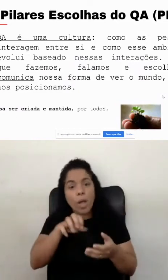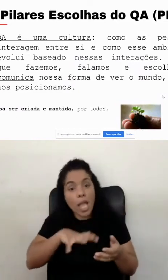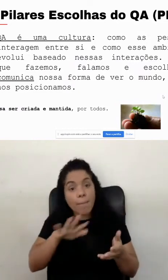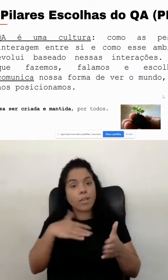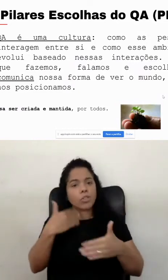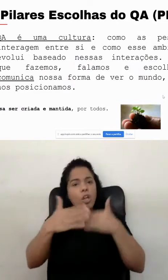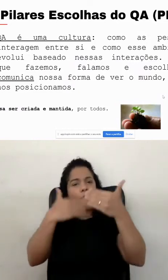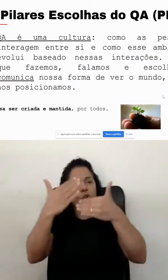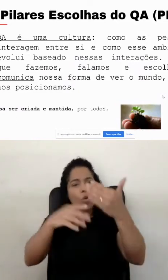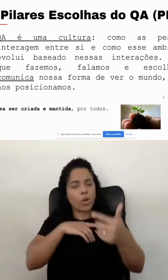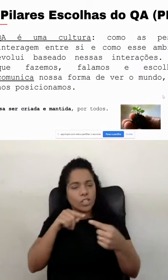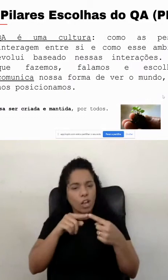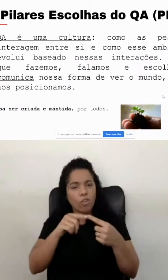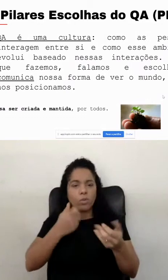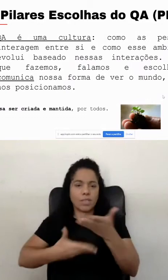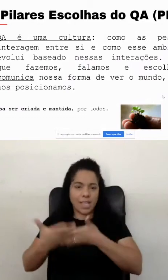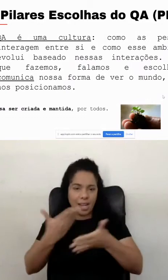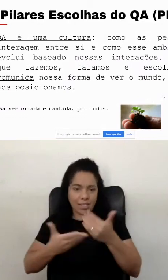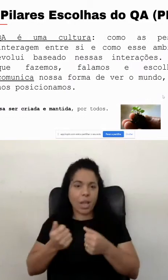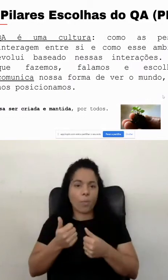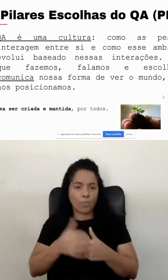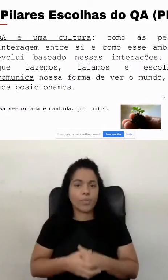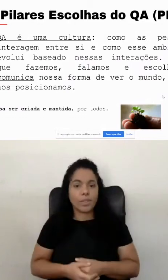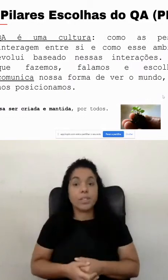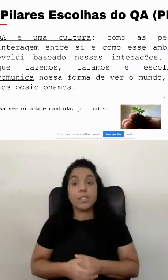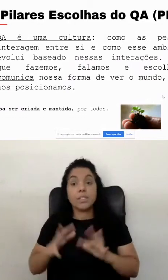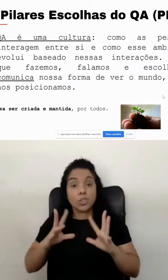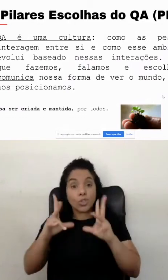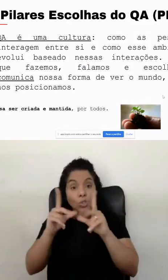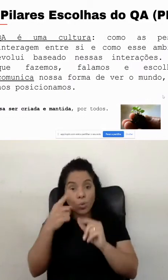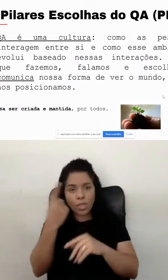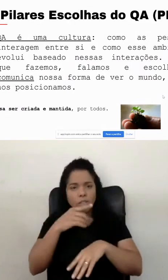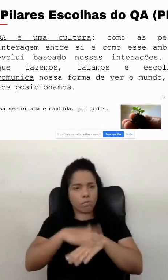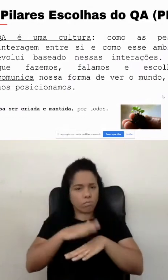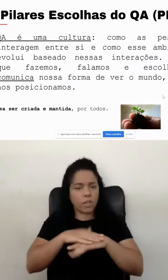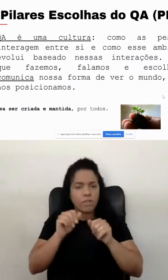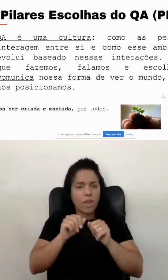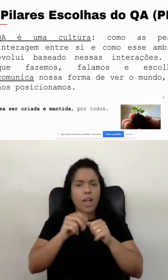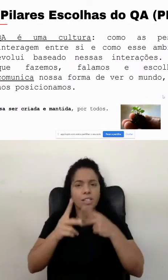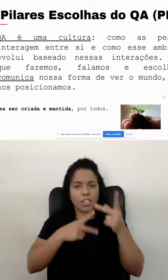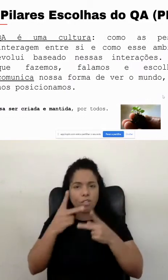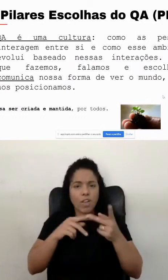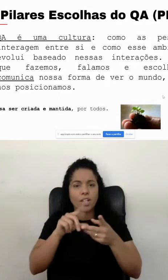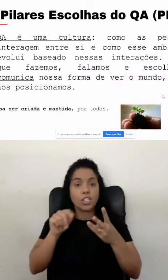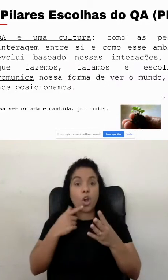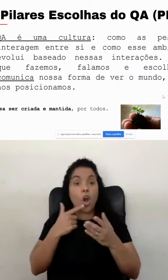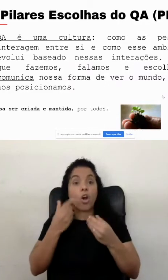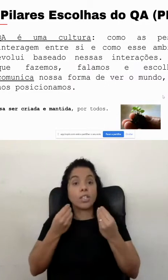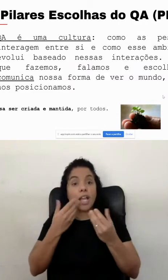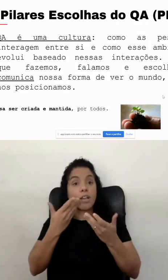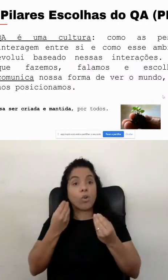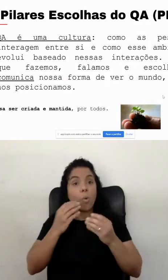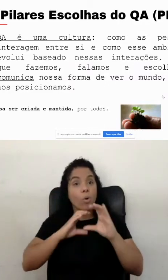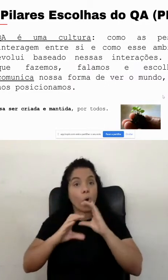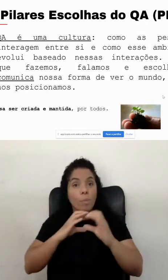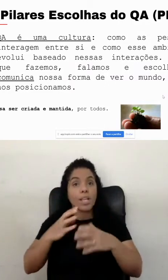evolui baseado nessas interações. Tudo que a gente faz, que a gente fala, que a gente escolhe, comunica a nossa forma de ver